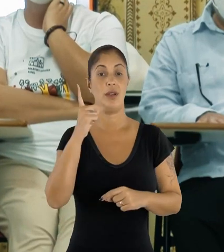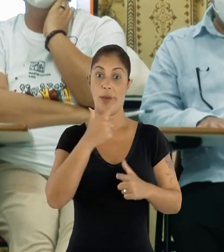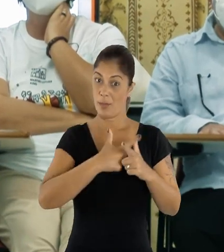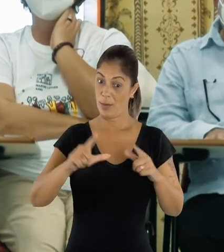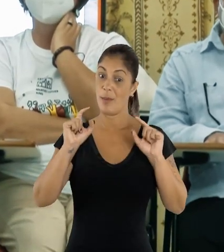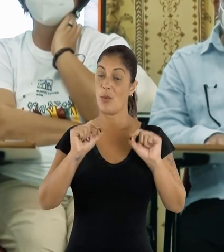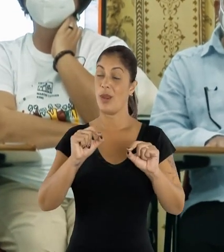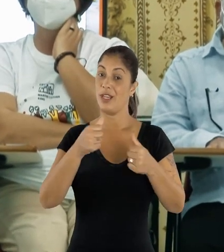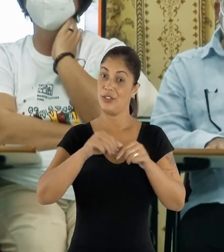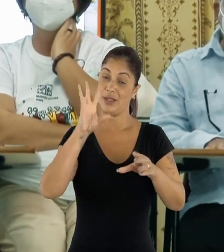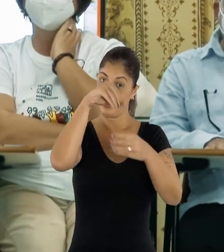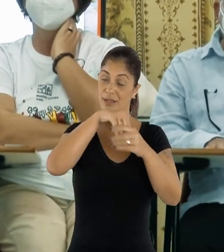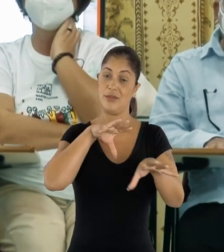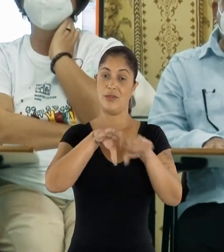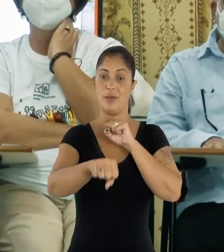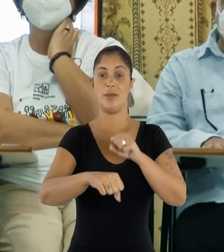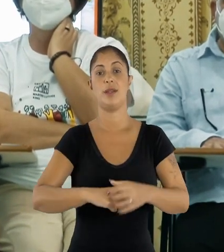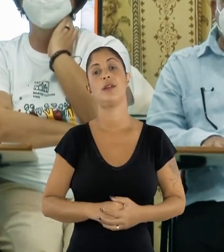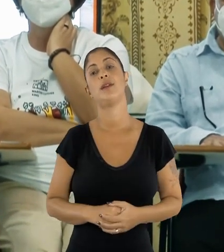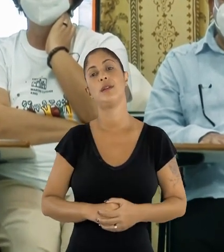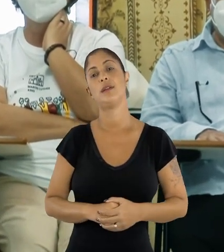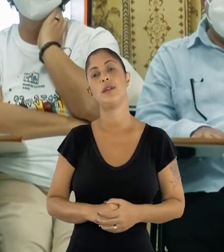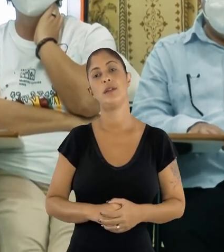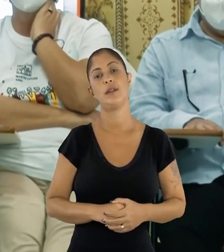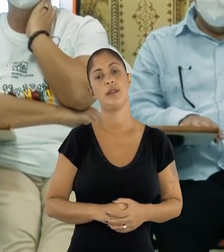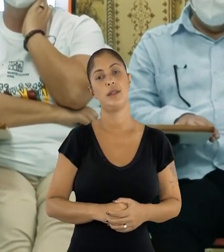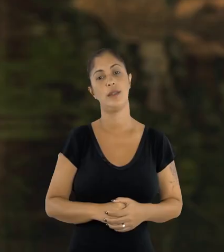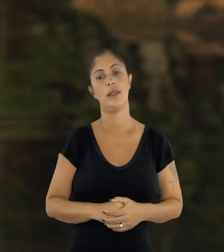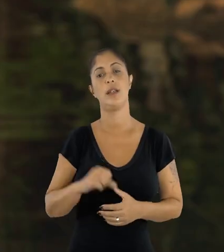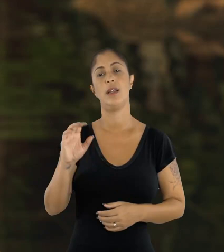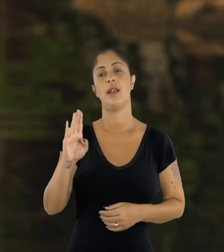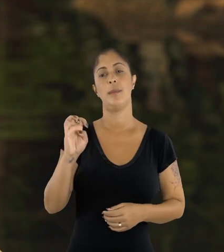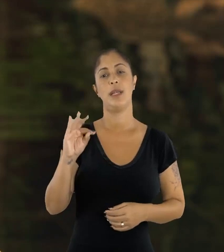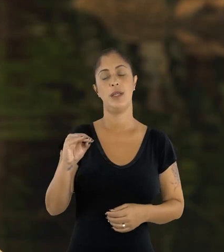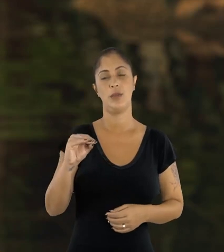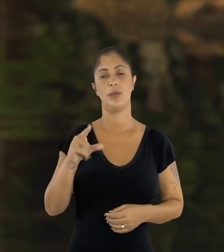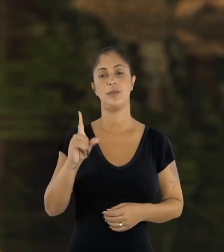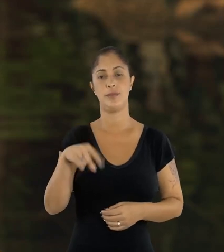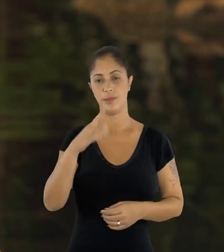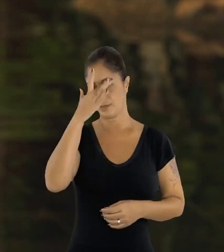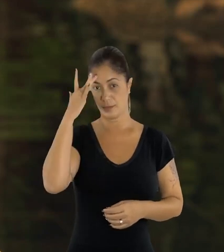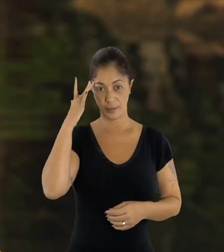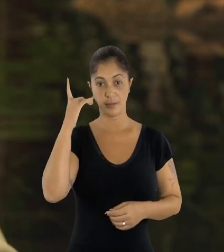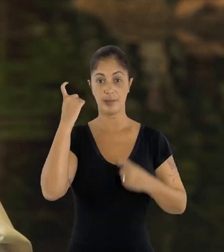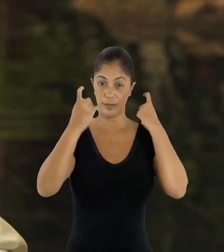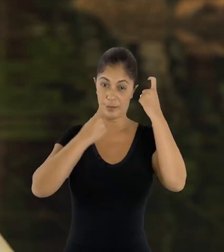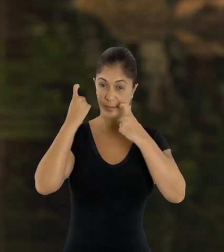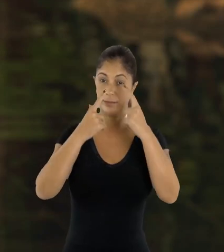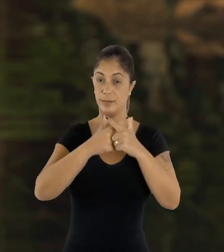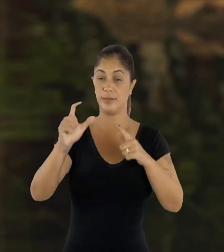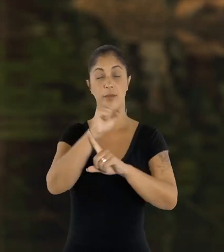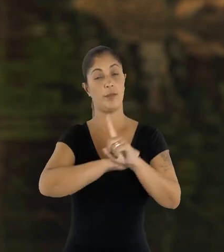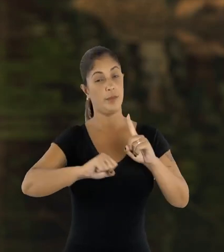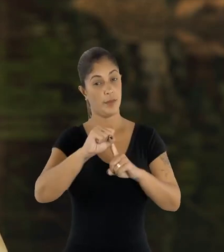revolucionário. O problema está na formação. Esse é o ponto. Miguel Díaz-Canel, presidente de Cuba. Beto,